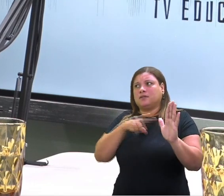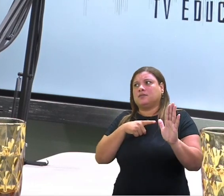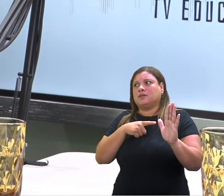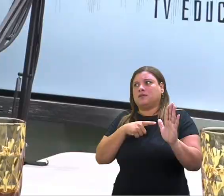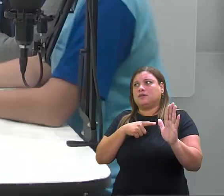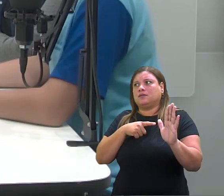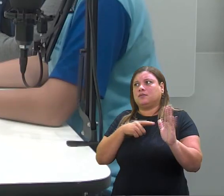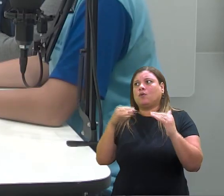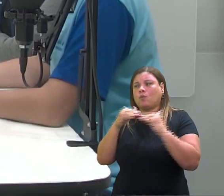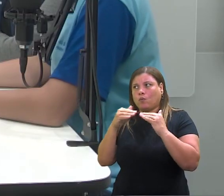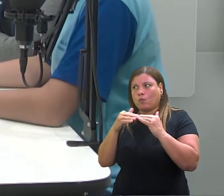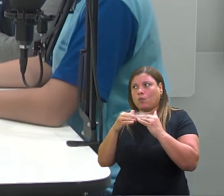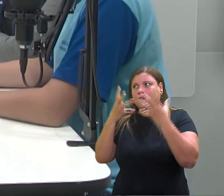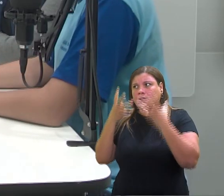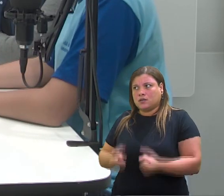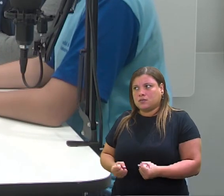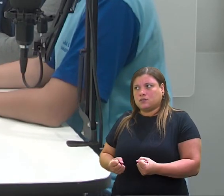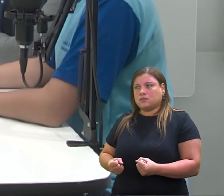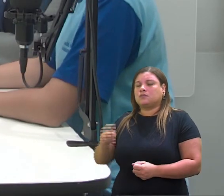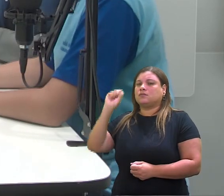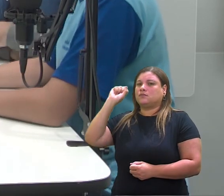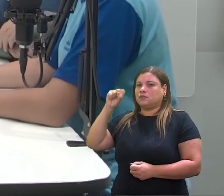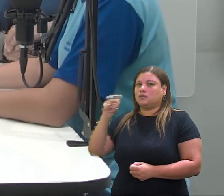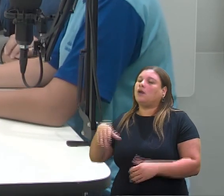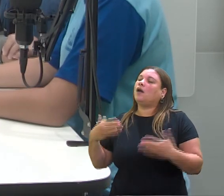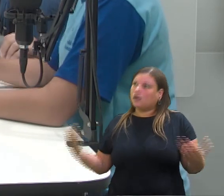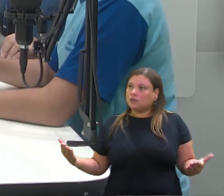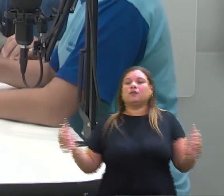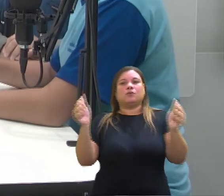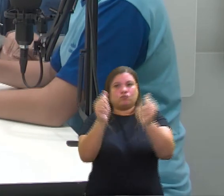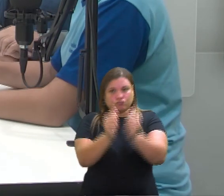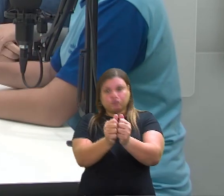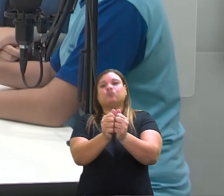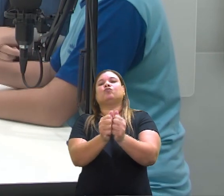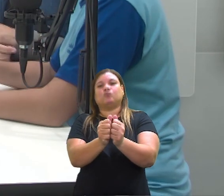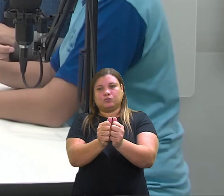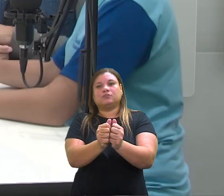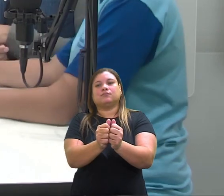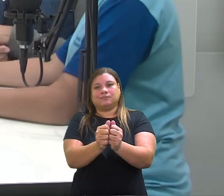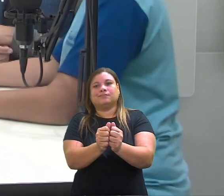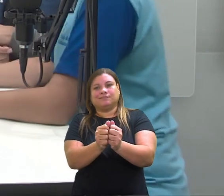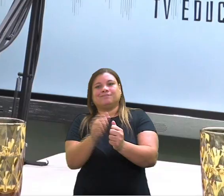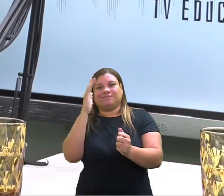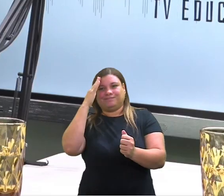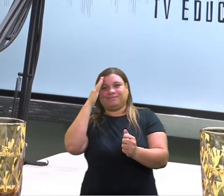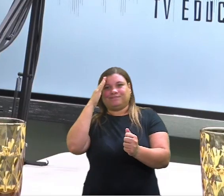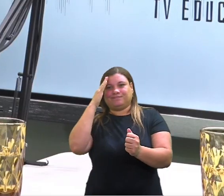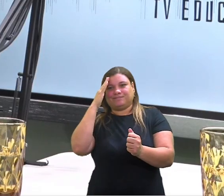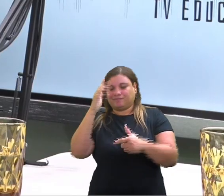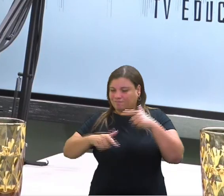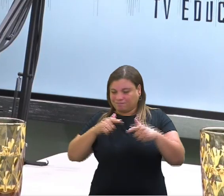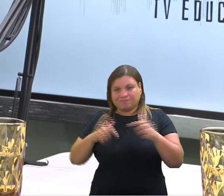trabalhar junto. É trabalhar prevenção. PROERD é um Prevenção. trabalho de prevenção. Sim, Interessante sempre isso. prevenção o tempo todo. Amanhã mesmo temos a